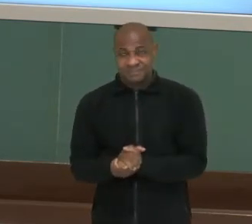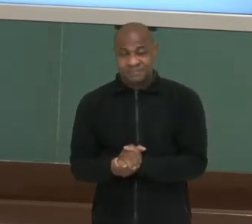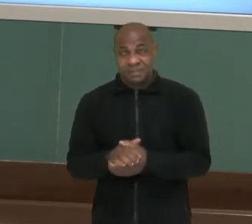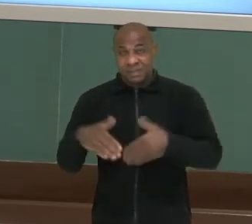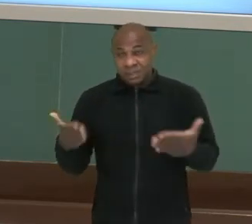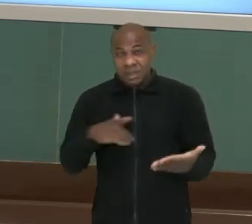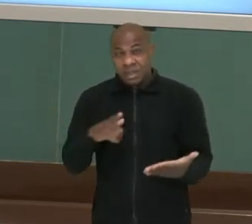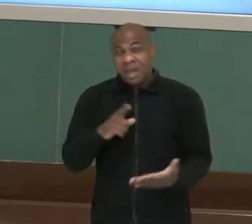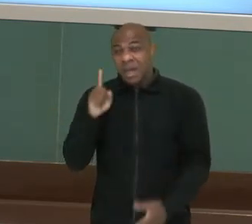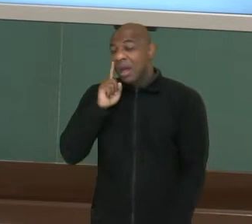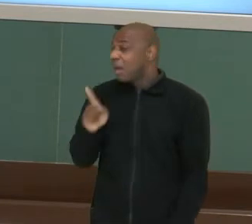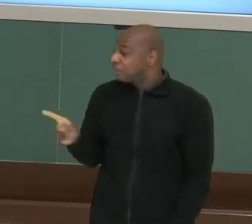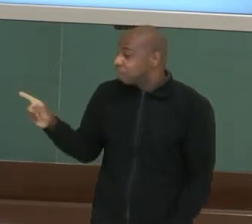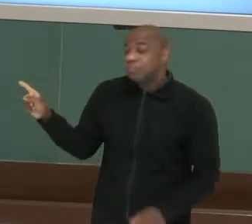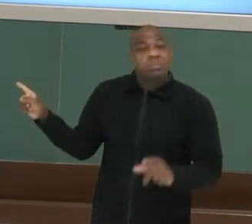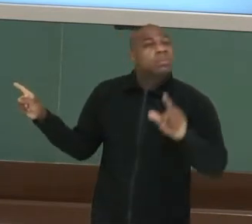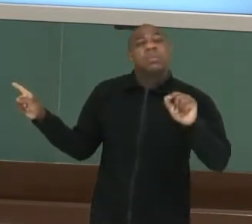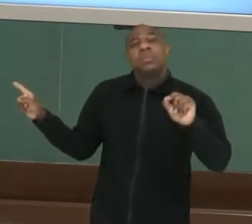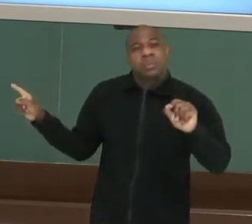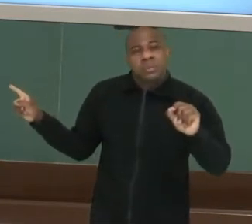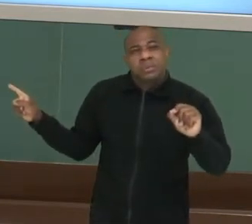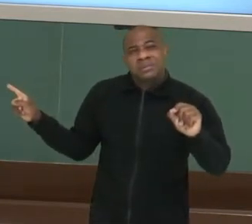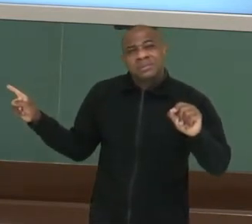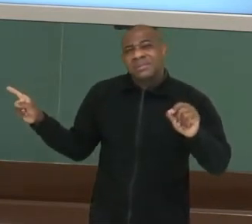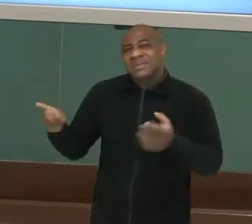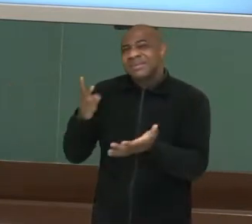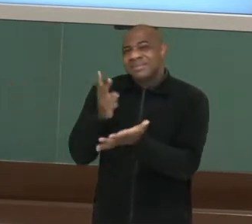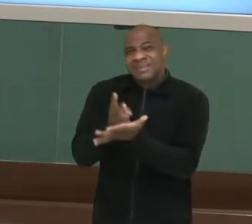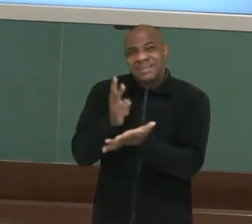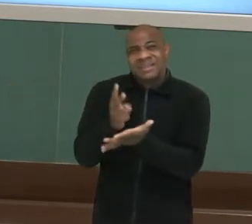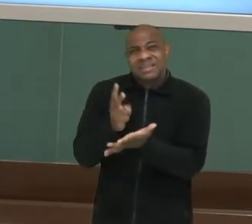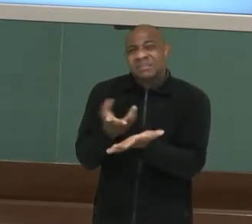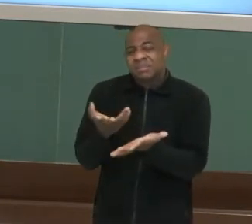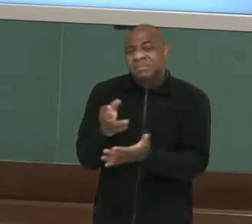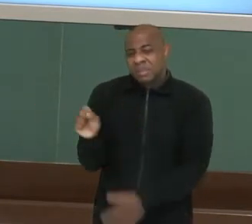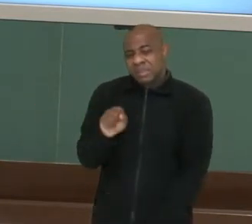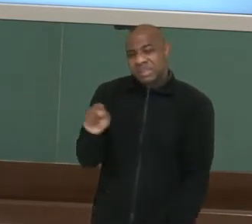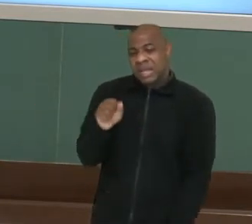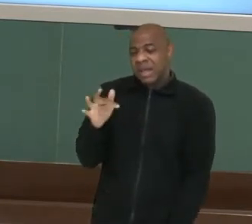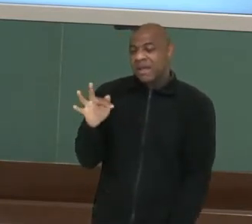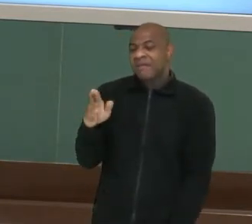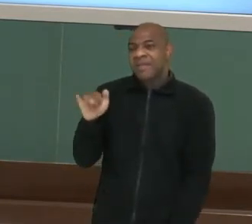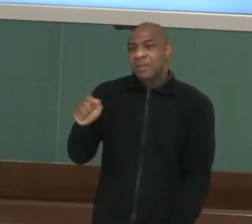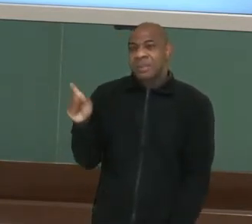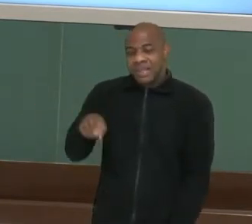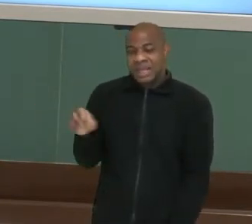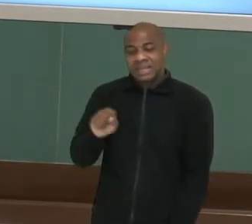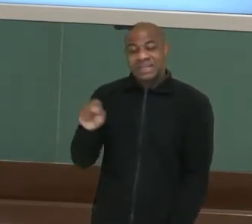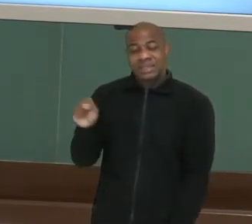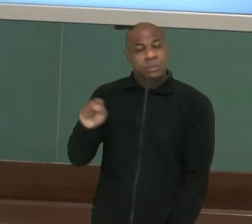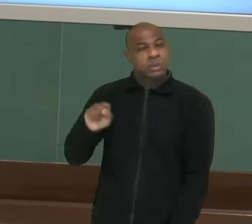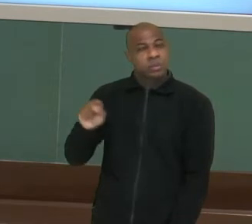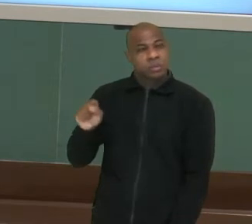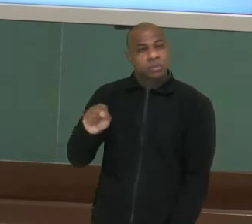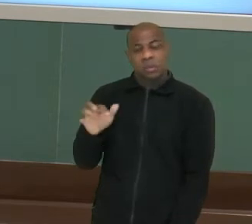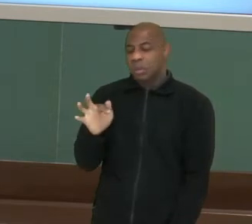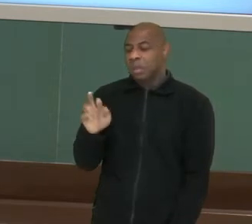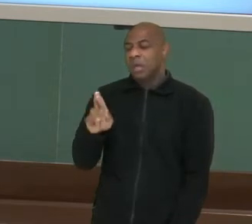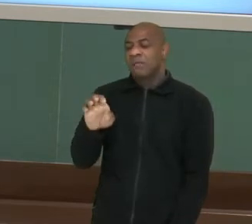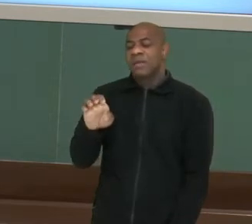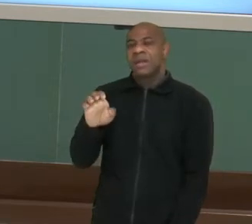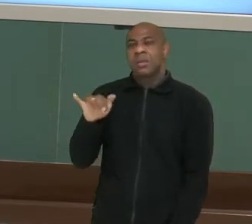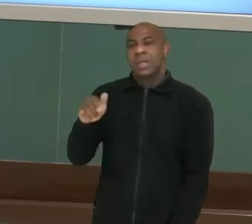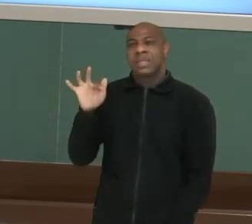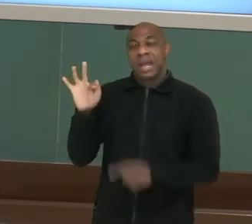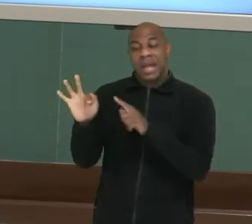Então a frequência vai ser 1 sobre segundo, né? Porque é por segundo, é por tempo de segundo. Pessoal,